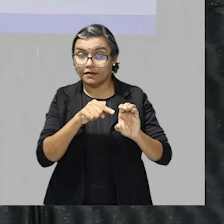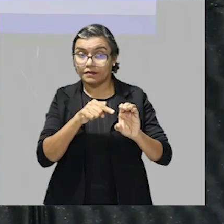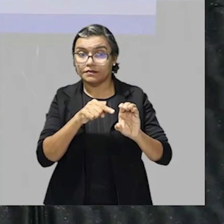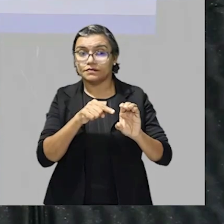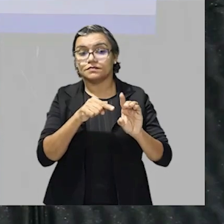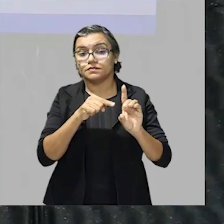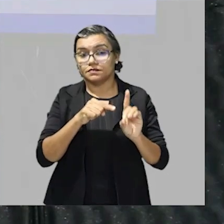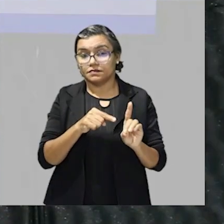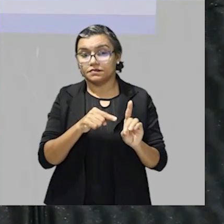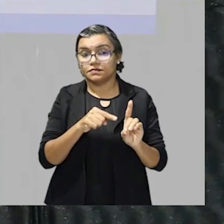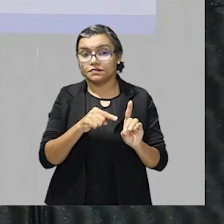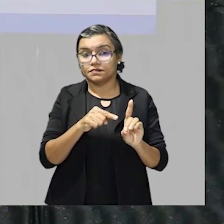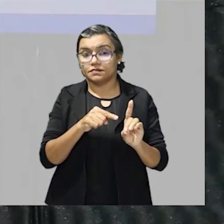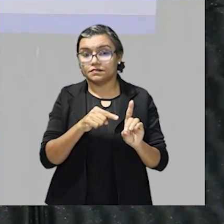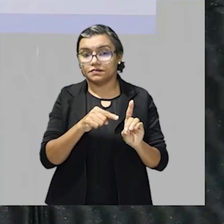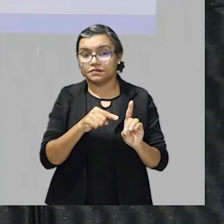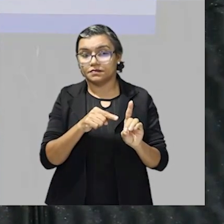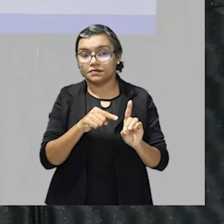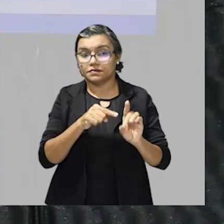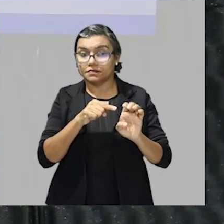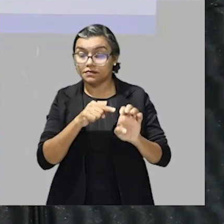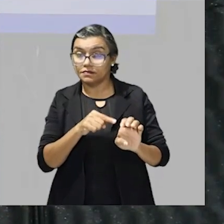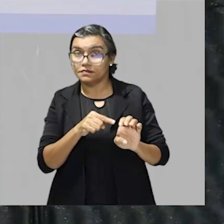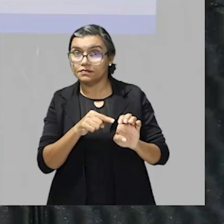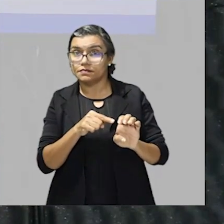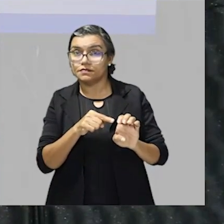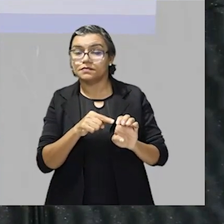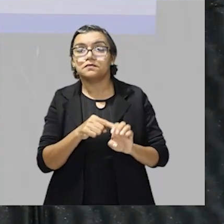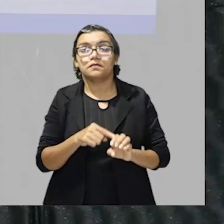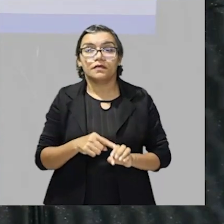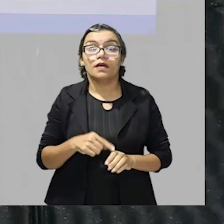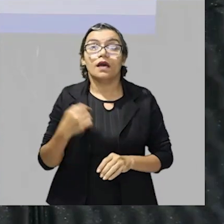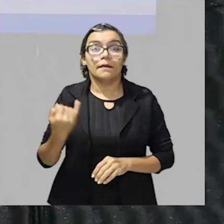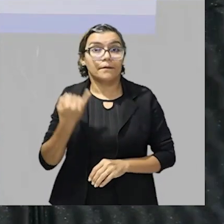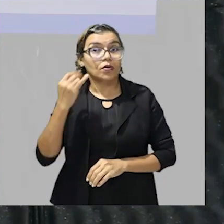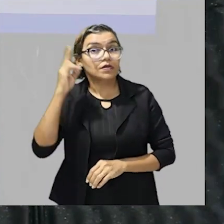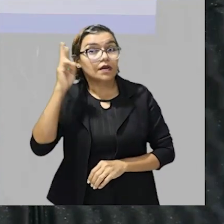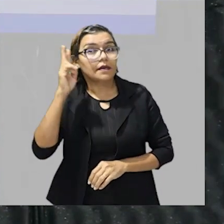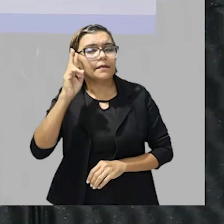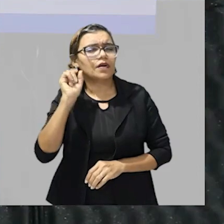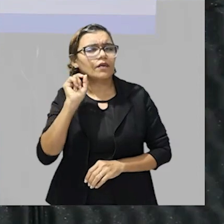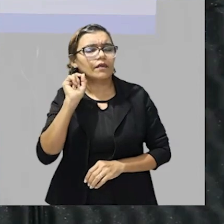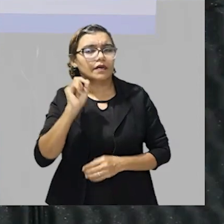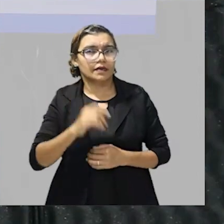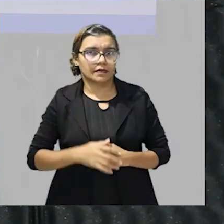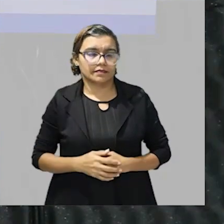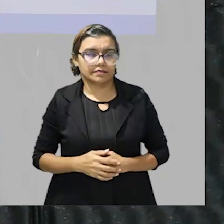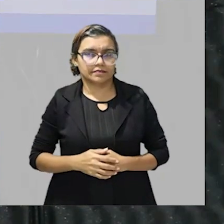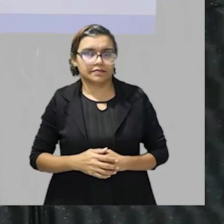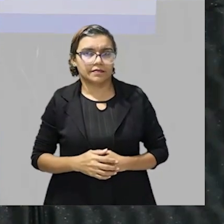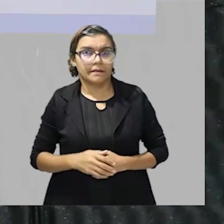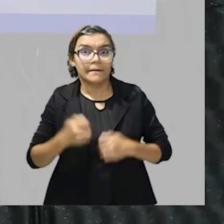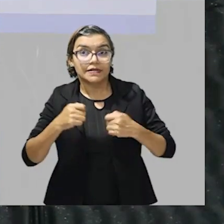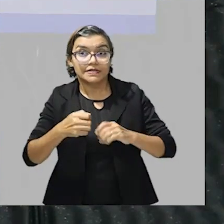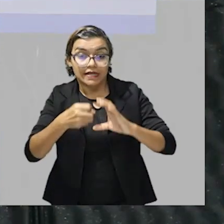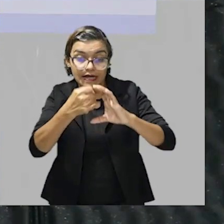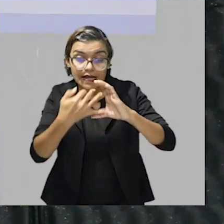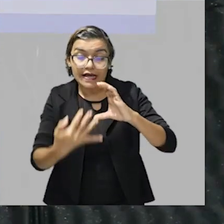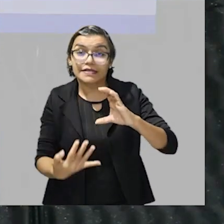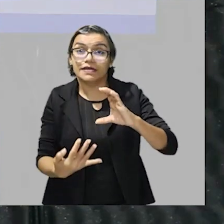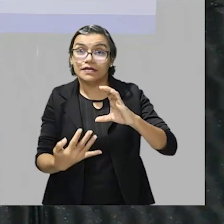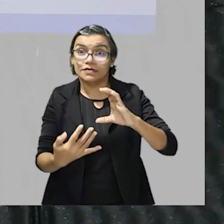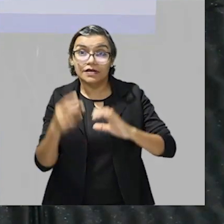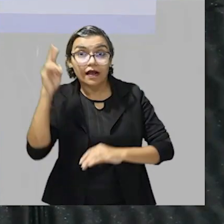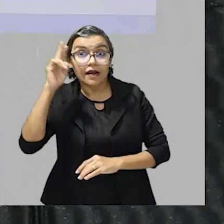divinação de um amor impossível Gente eu tenho que me lembrar de uma um traço né eu tenho